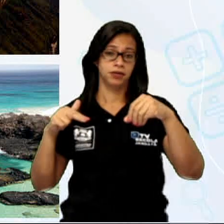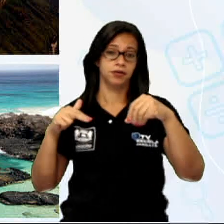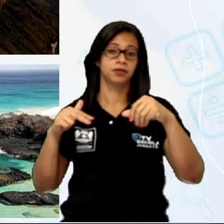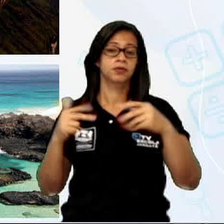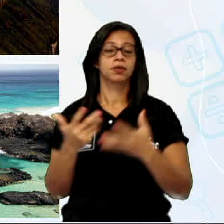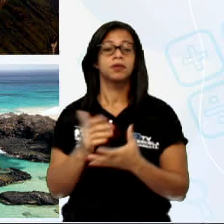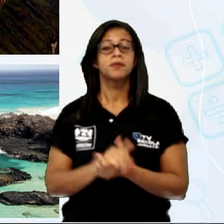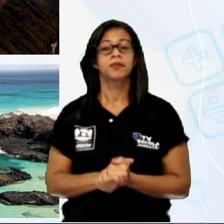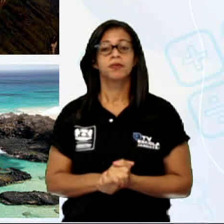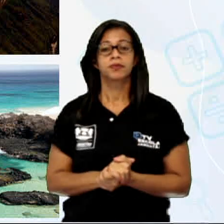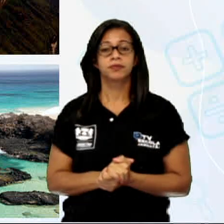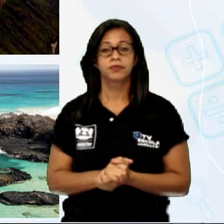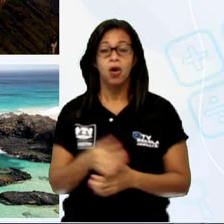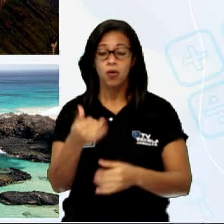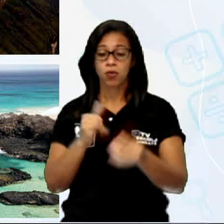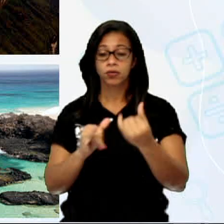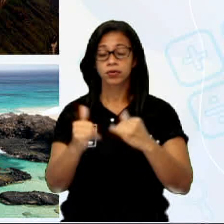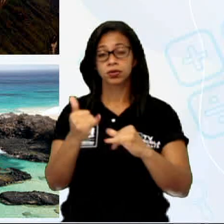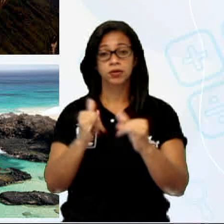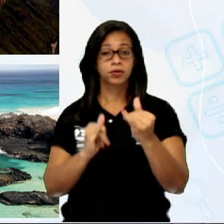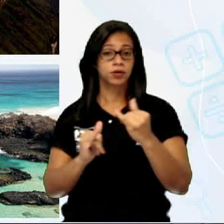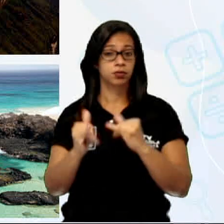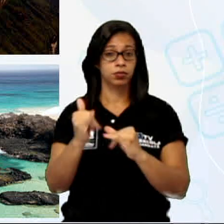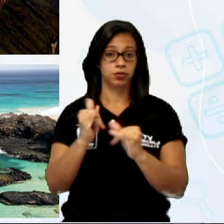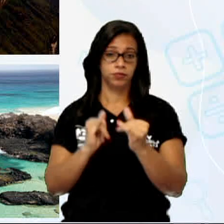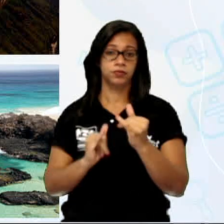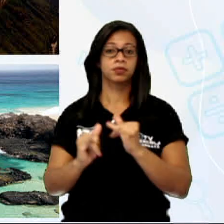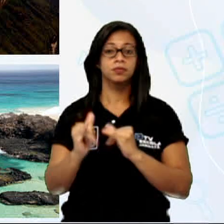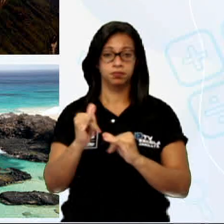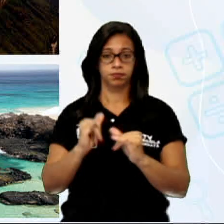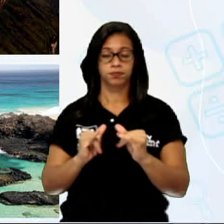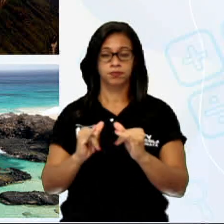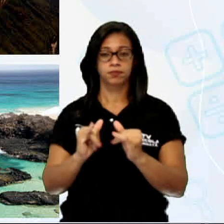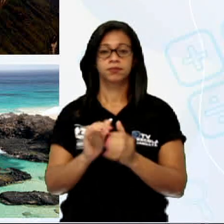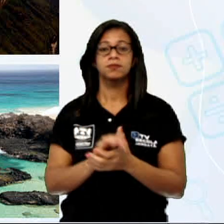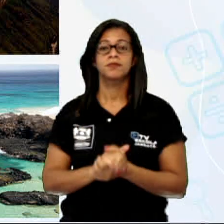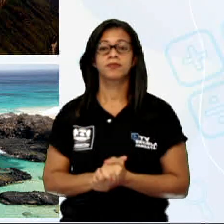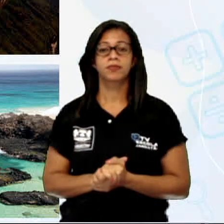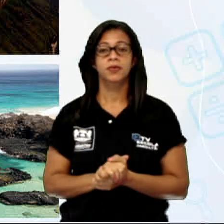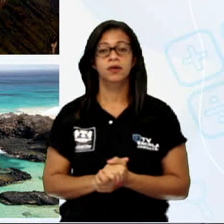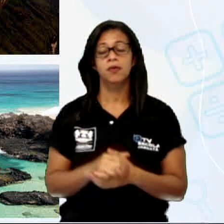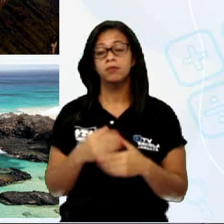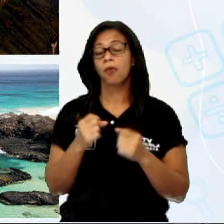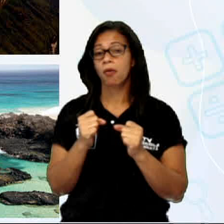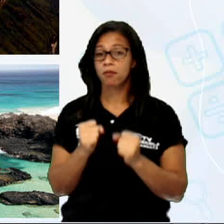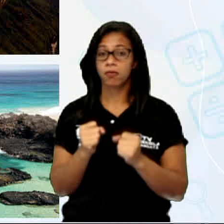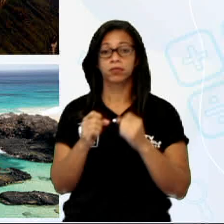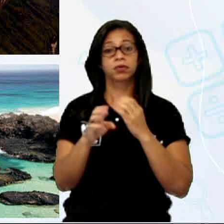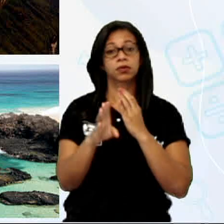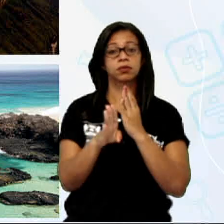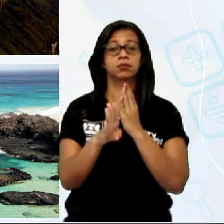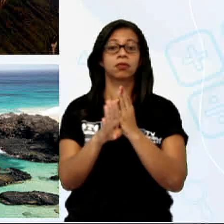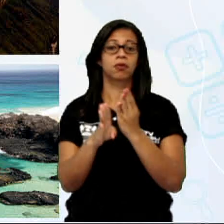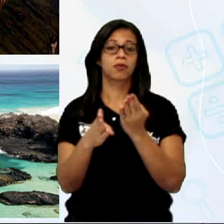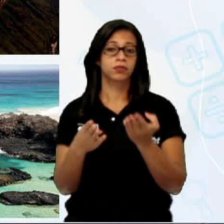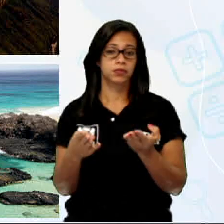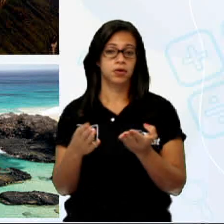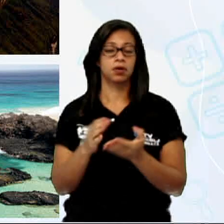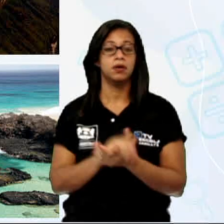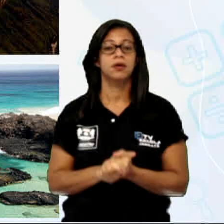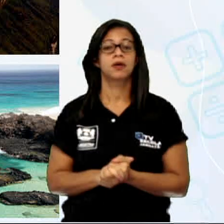químicos definidos quanto à sua composição. Podem ser encontrados no decorrer de